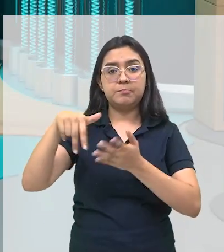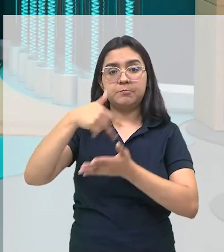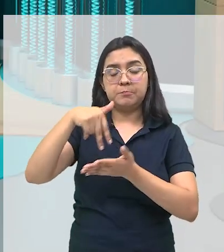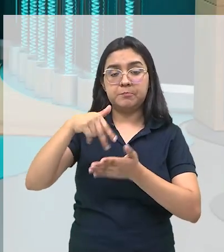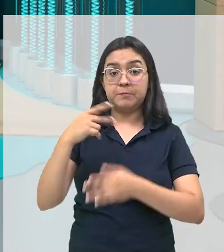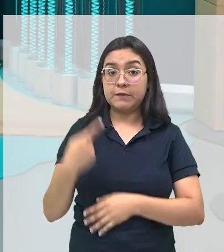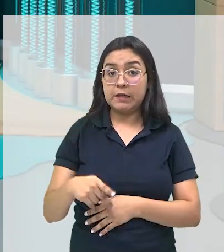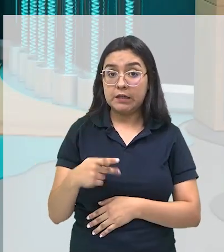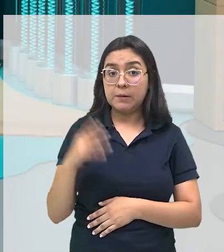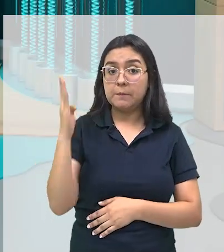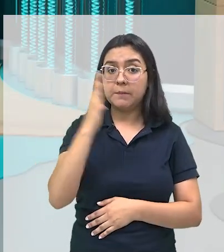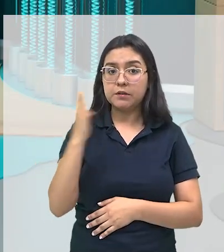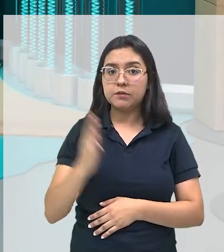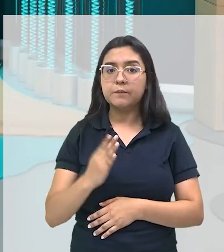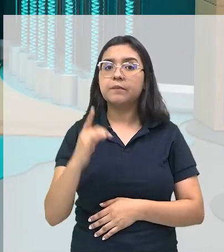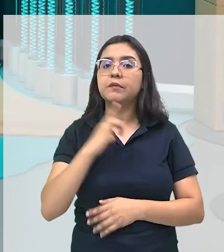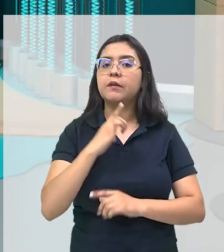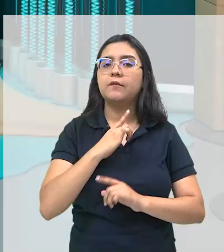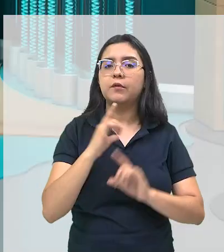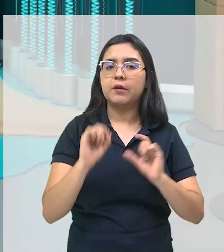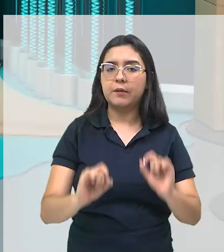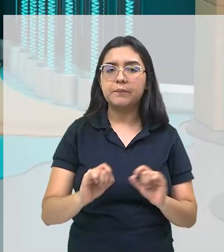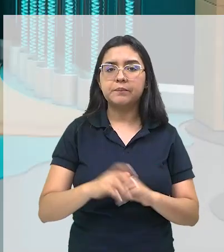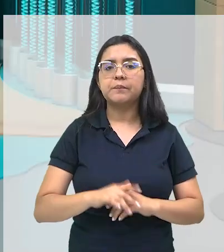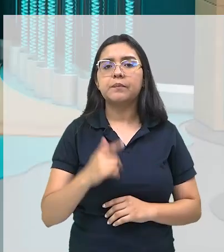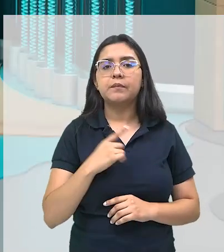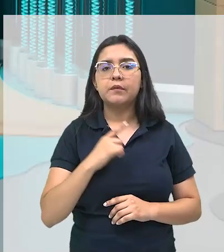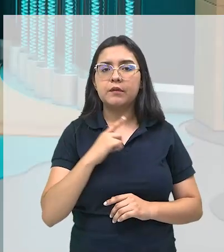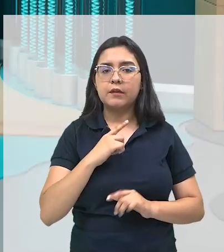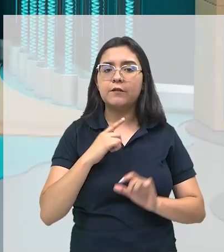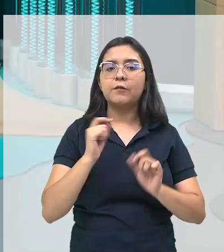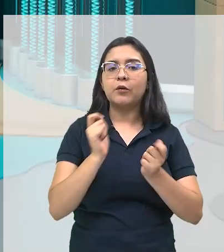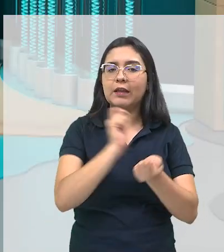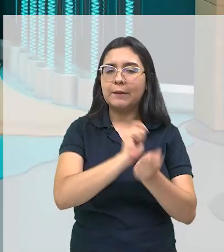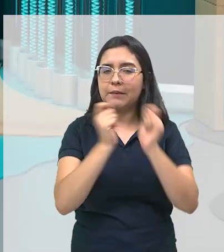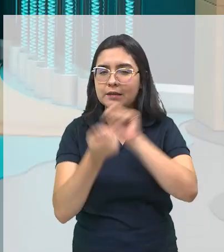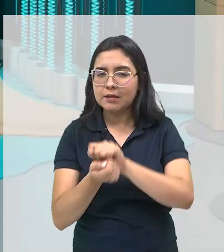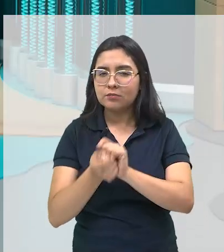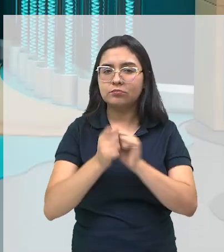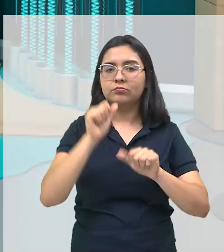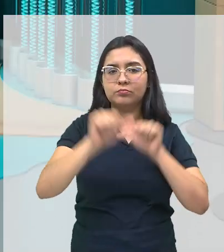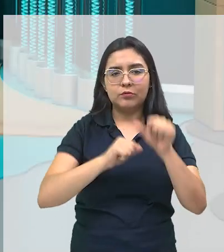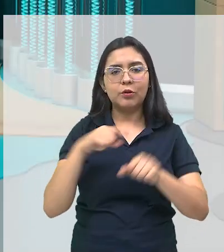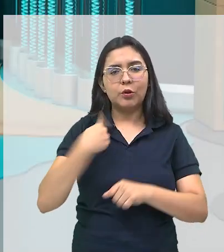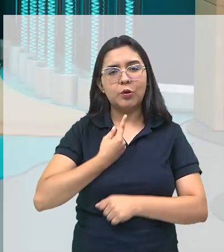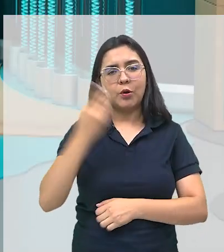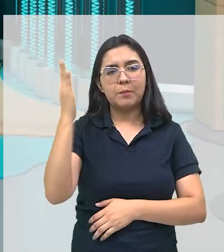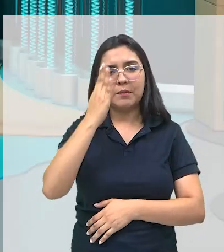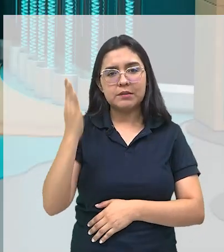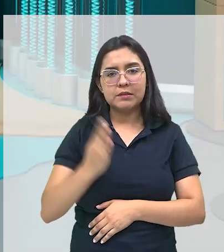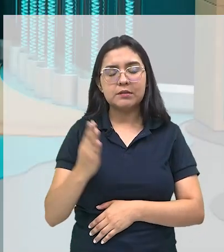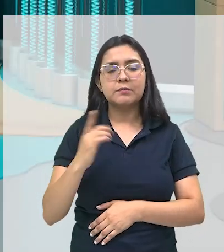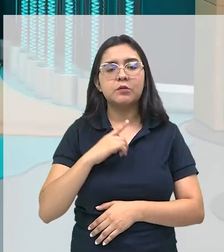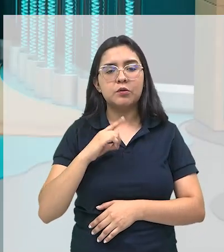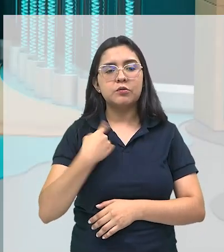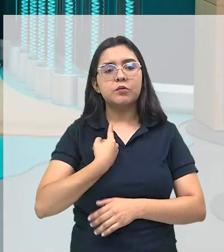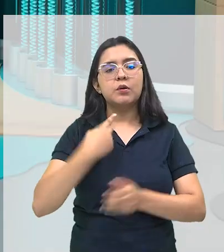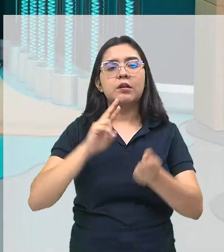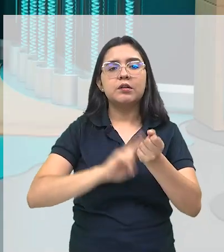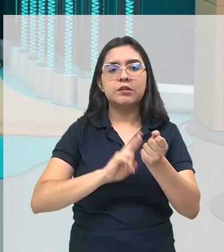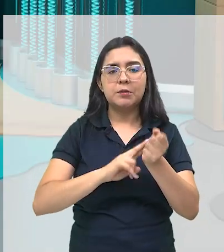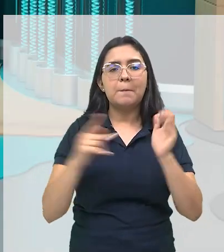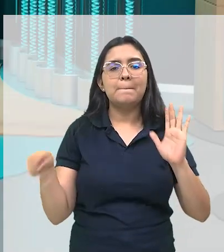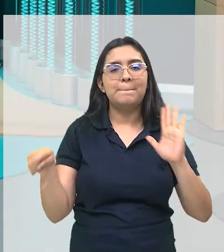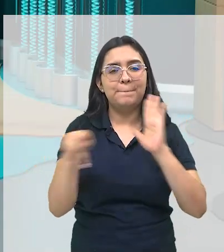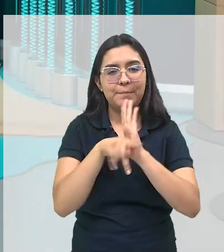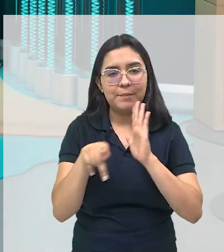no Brasil, teve aí outra transformação também. Nós brasileiros sempre com o nosso ritmo muito